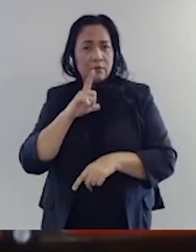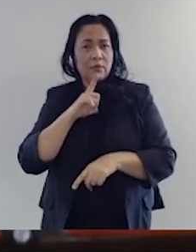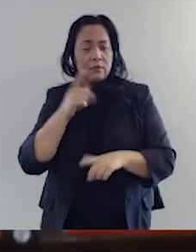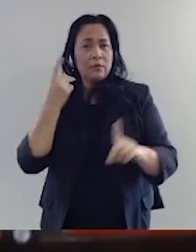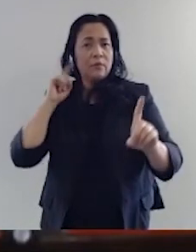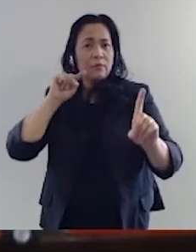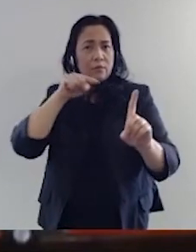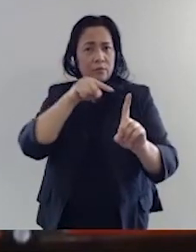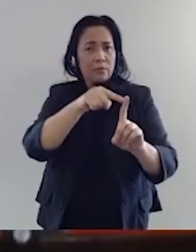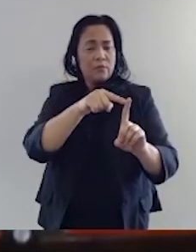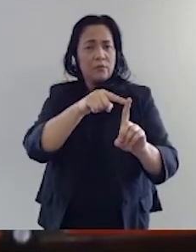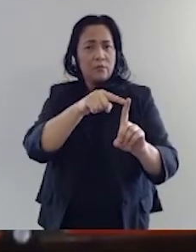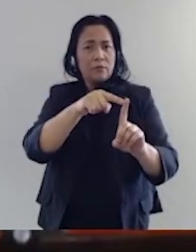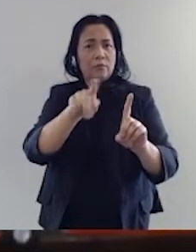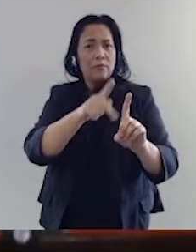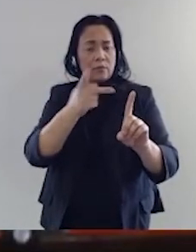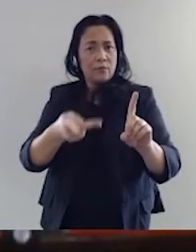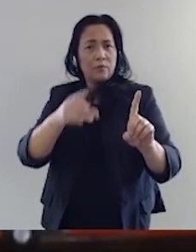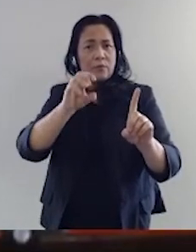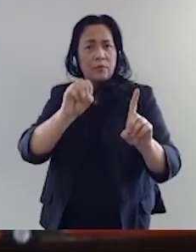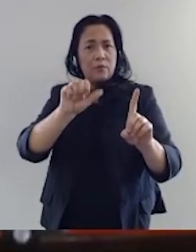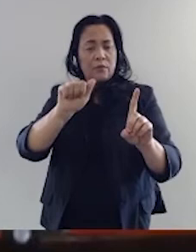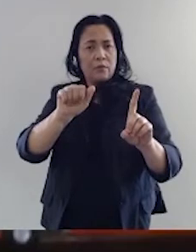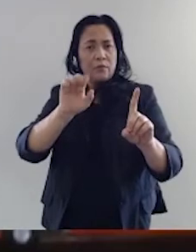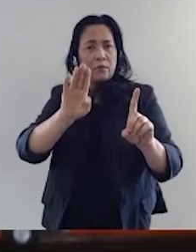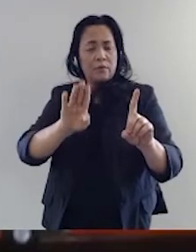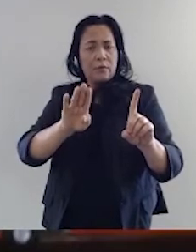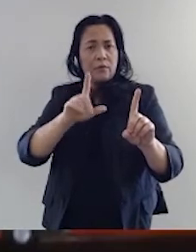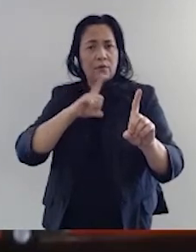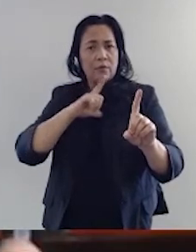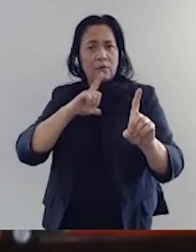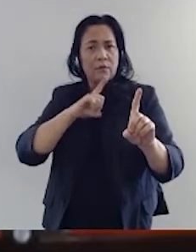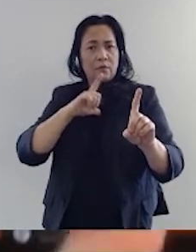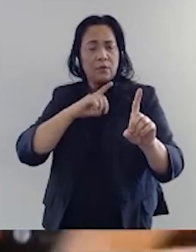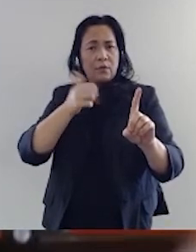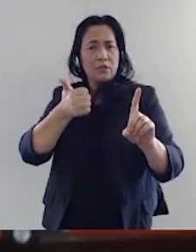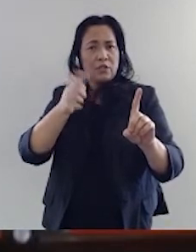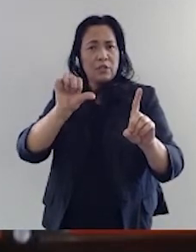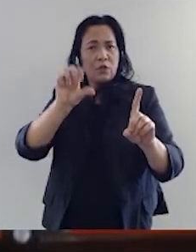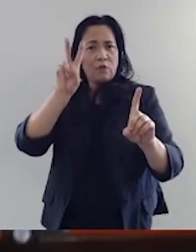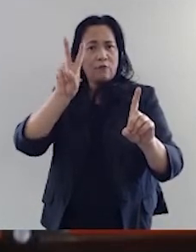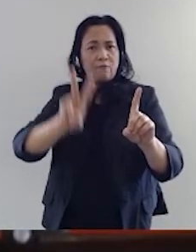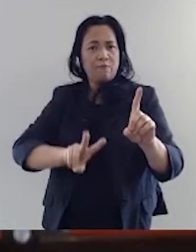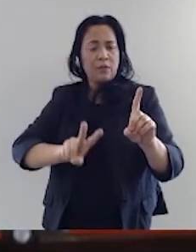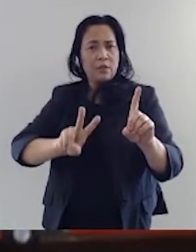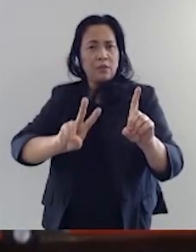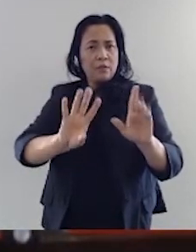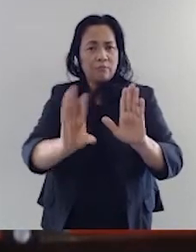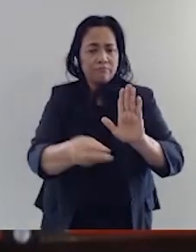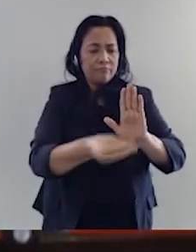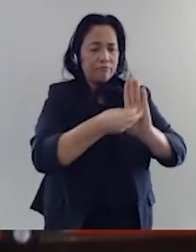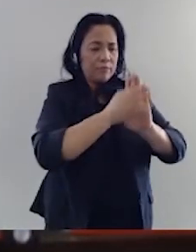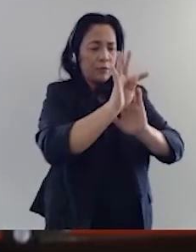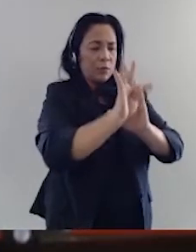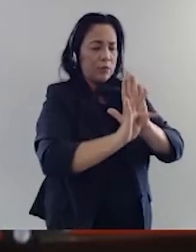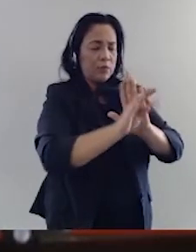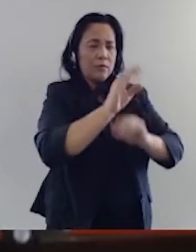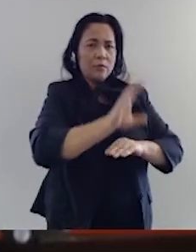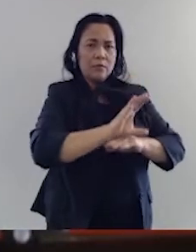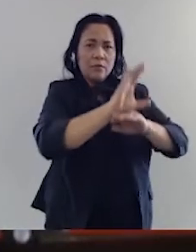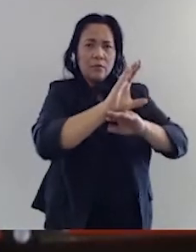e os advogados estão mencionados 19 vezes no texto da Constituição Federal. A ordem não só